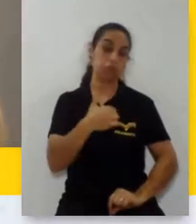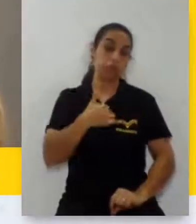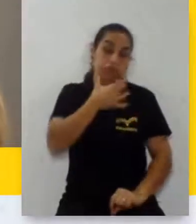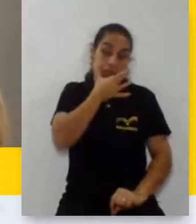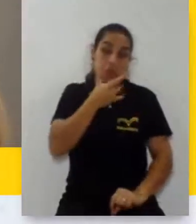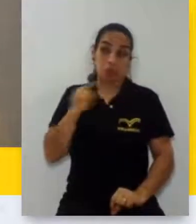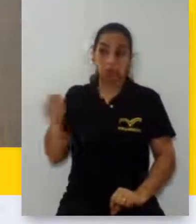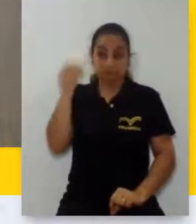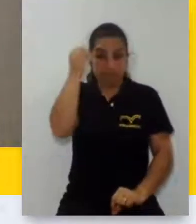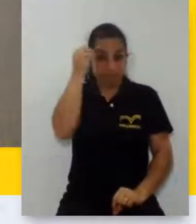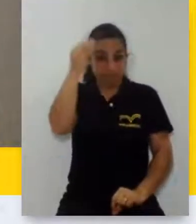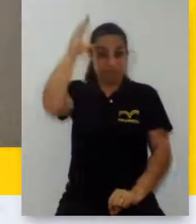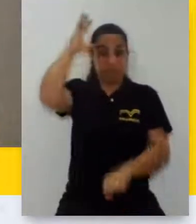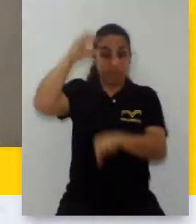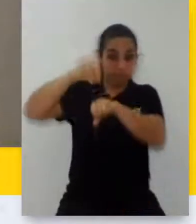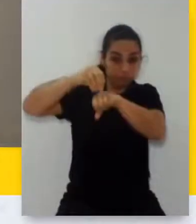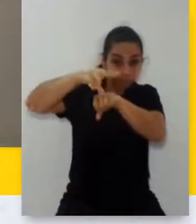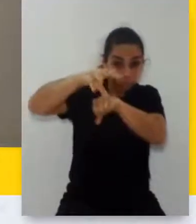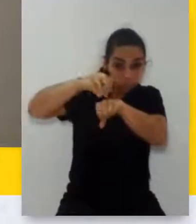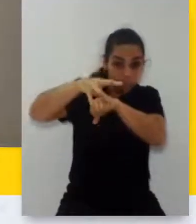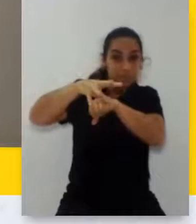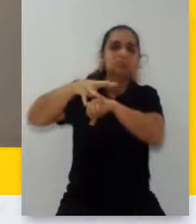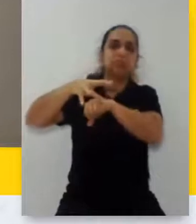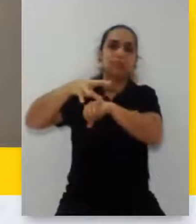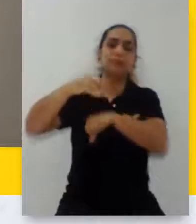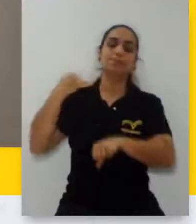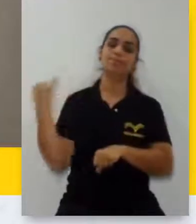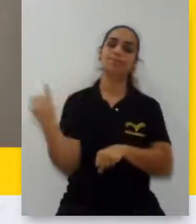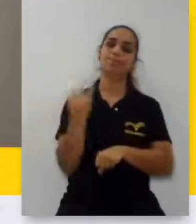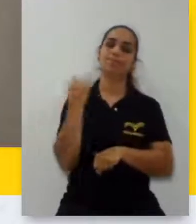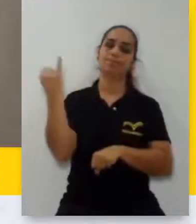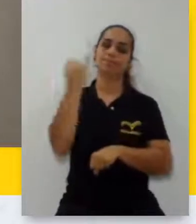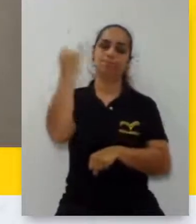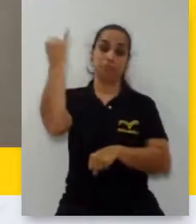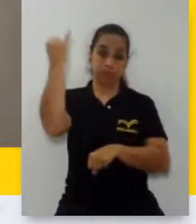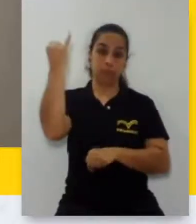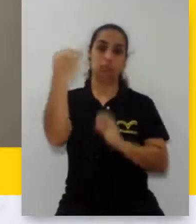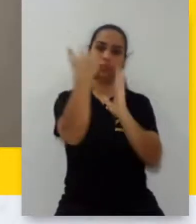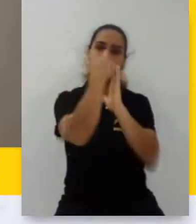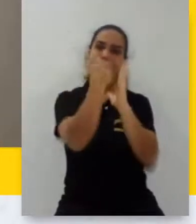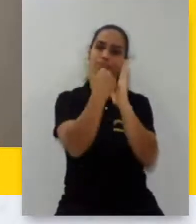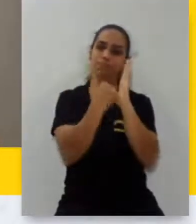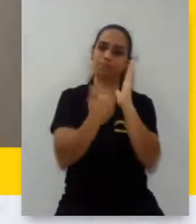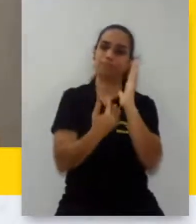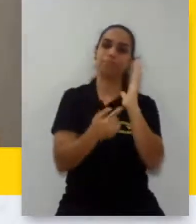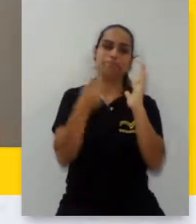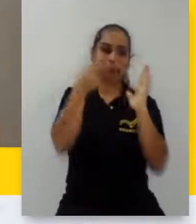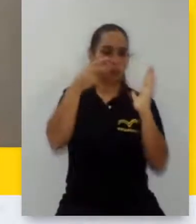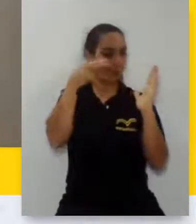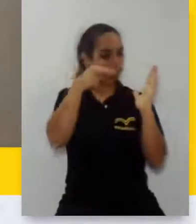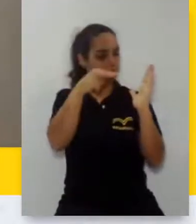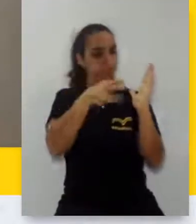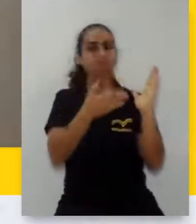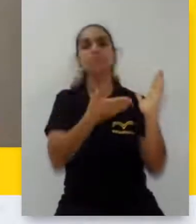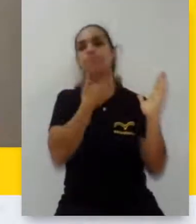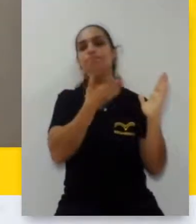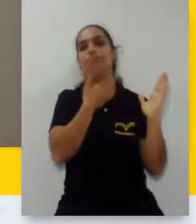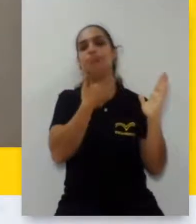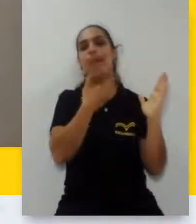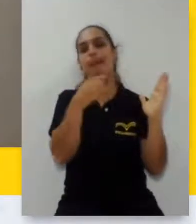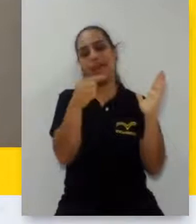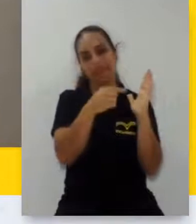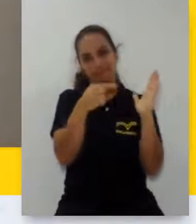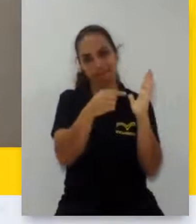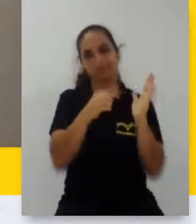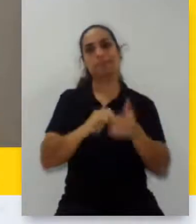importantes a partir de todos esses comentários tão significativos que tem aqui, que compartilharam aqui no chat. Então,